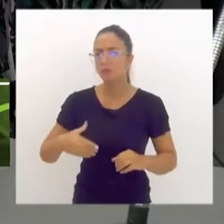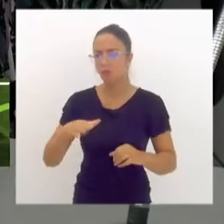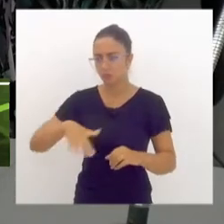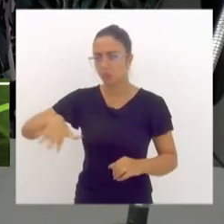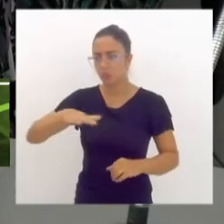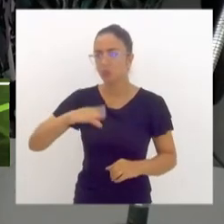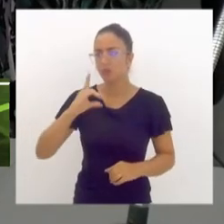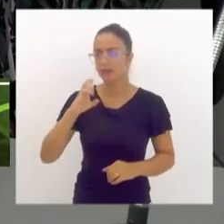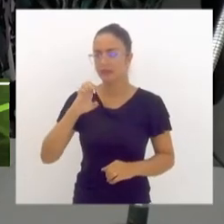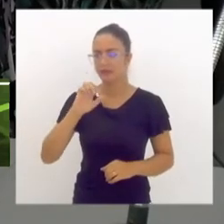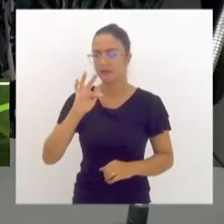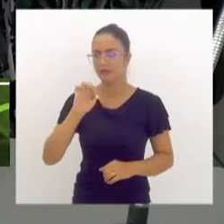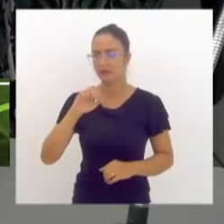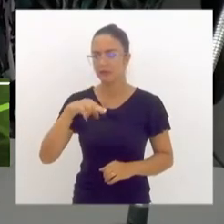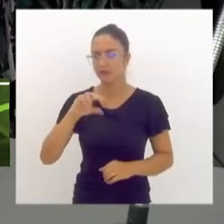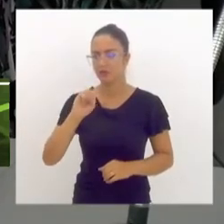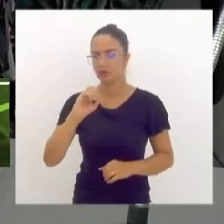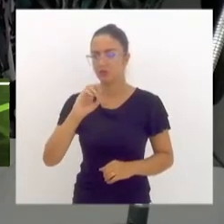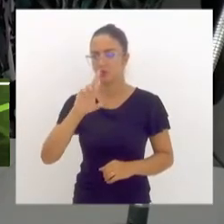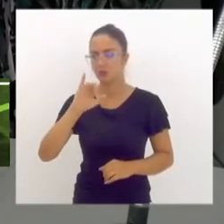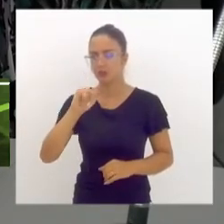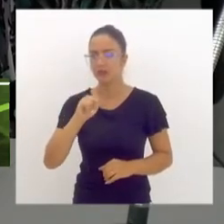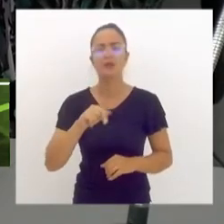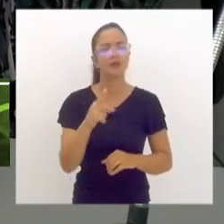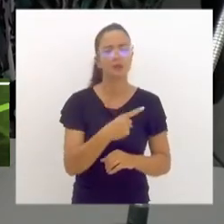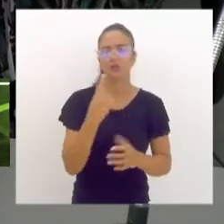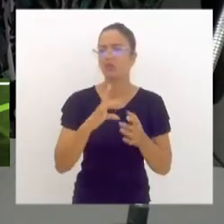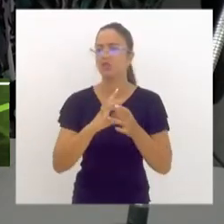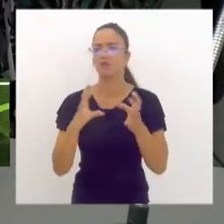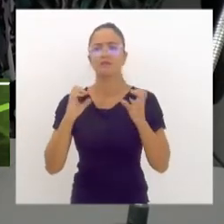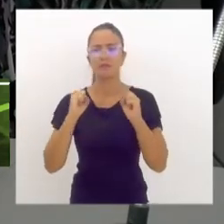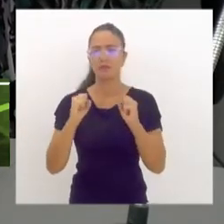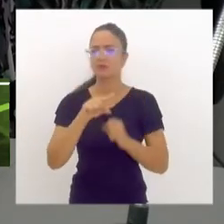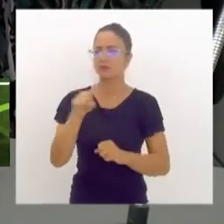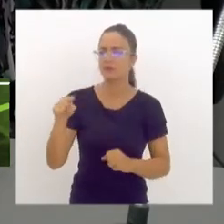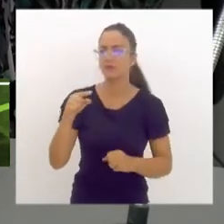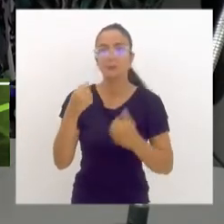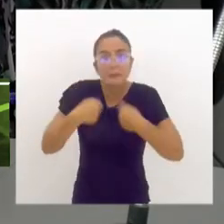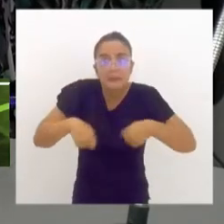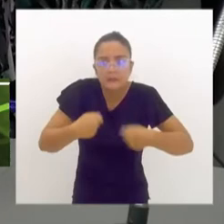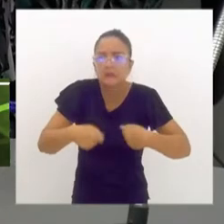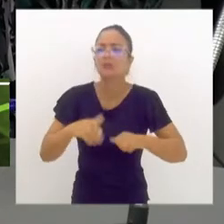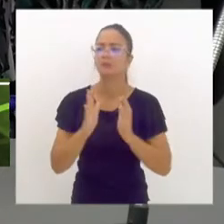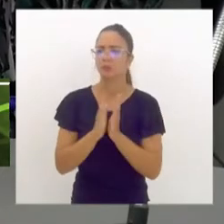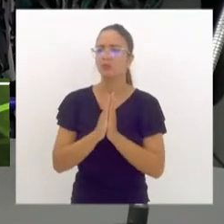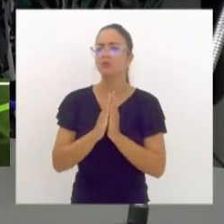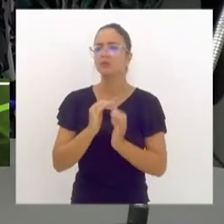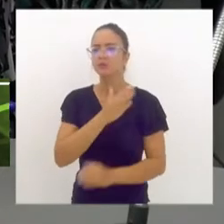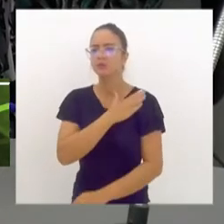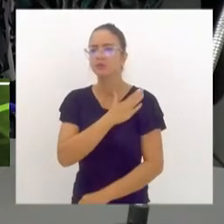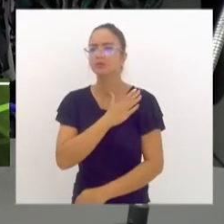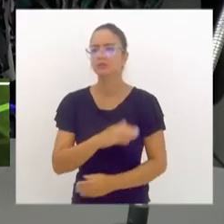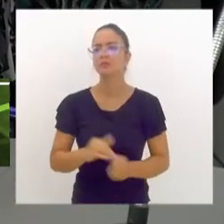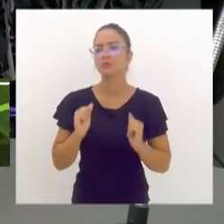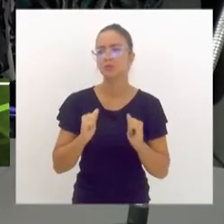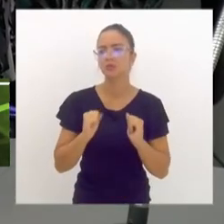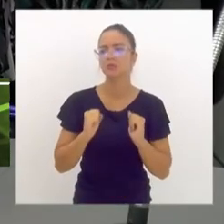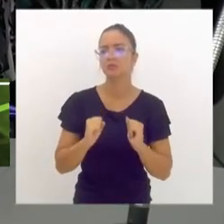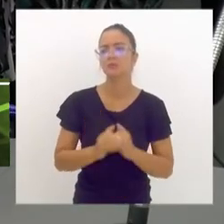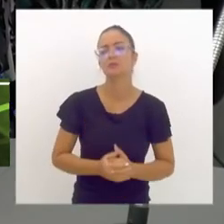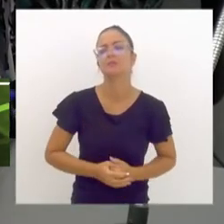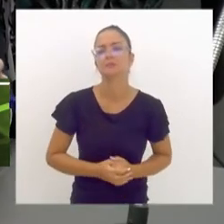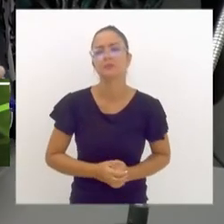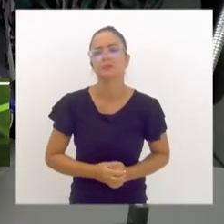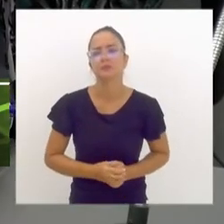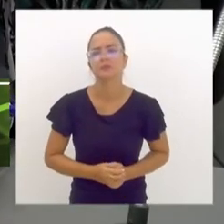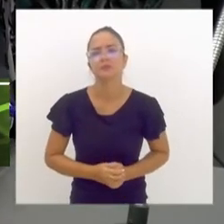somar essas tentativas de torná-lo, de fato, um órgão autônomo. Depois a gente conversa e eu posso pedir esses documentos.